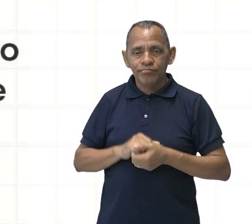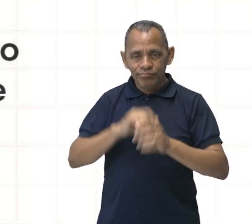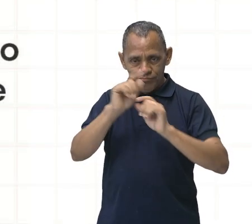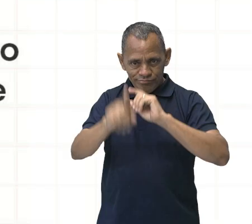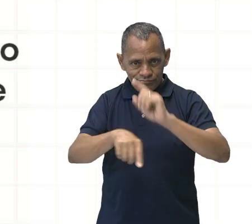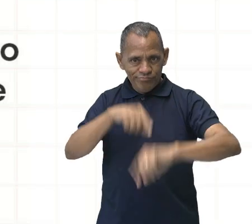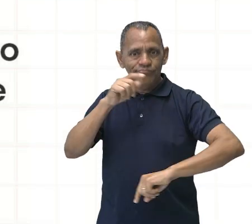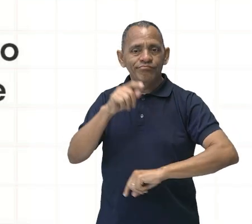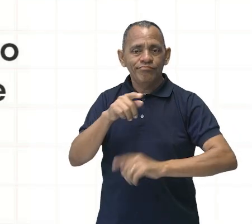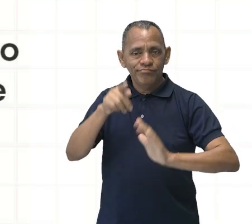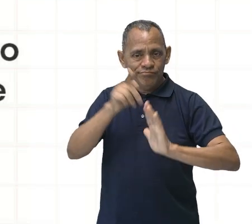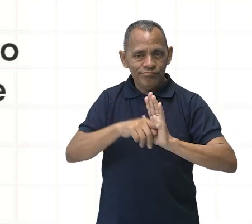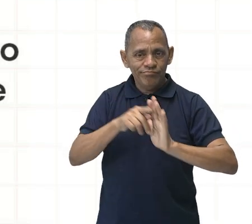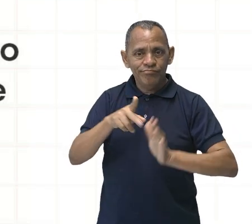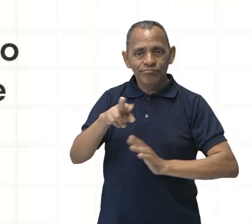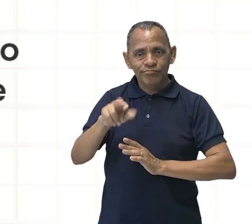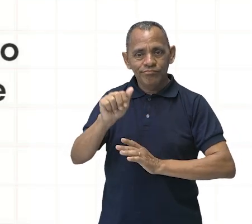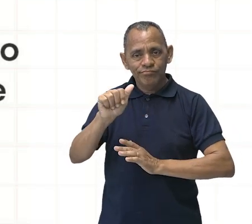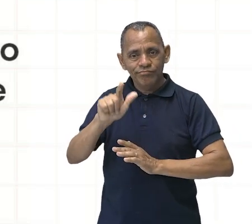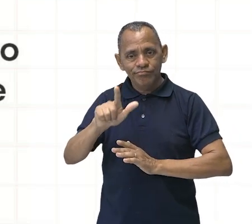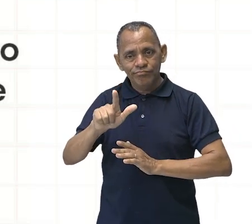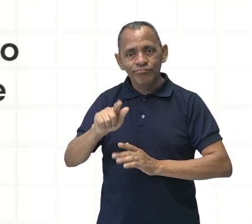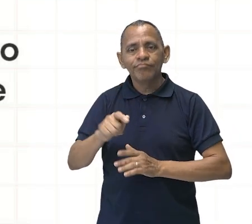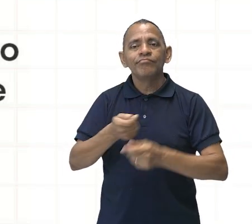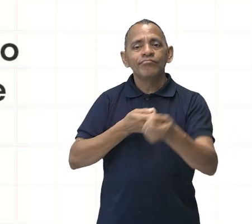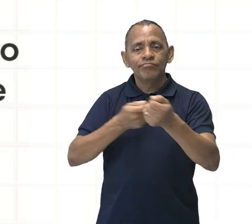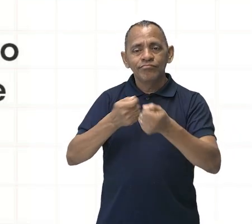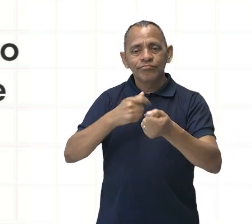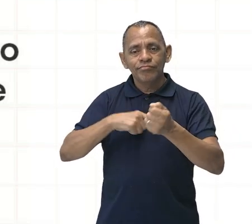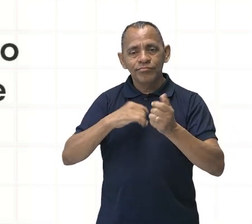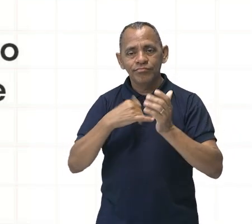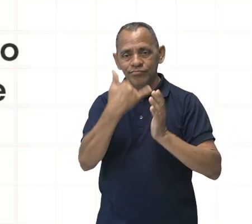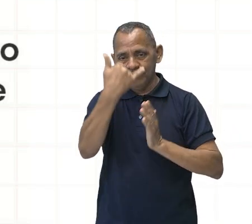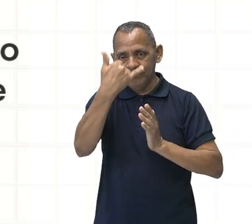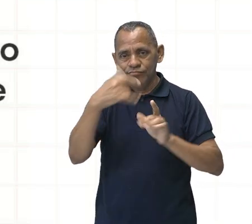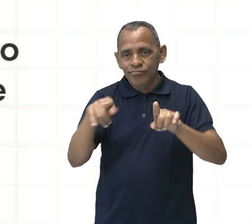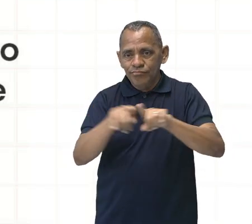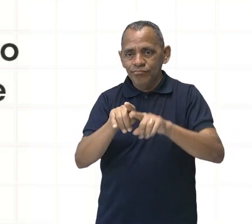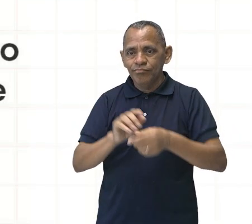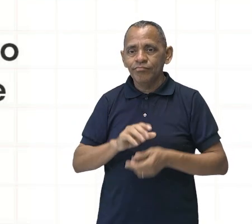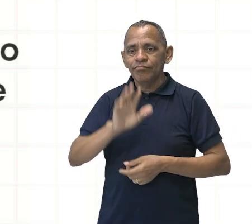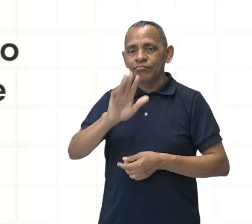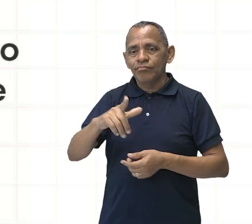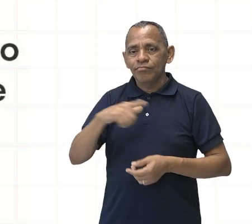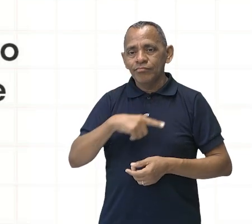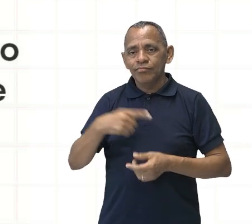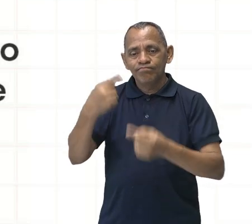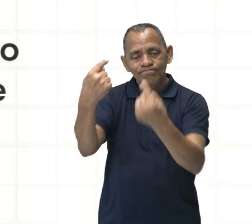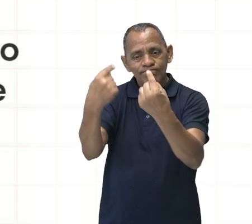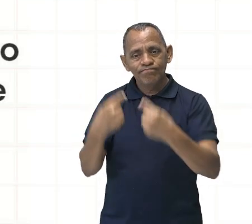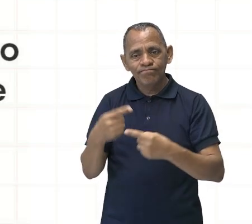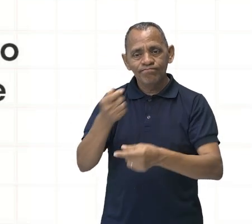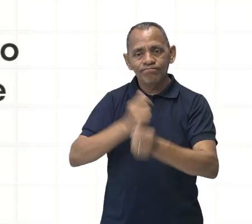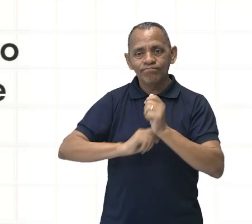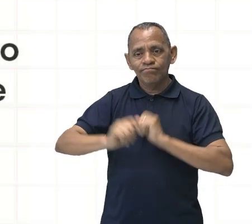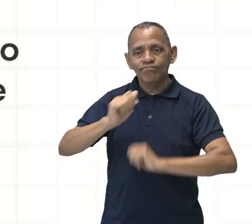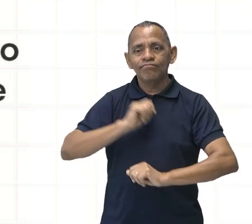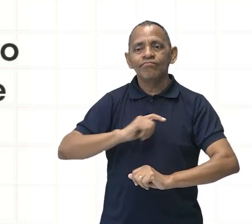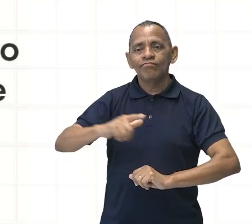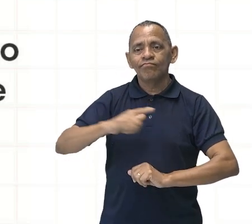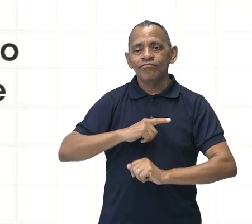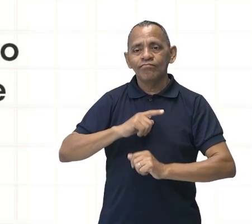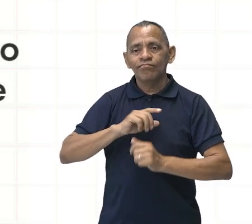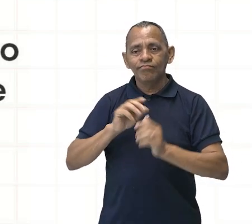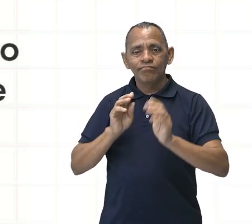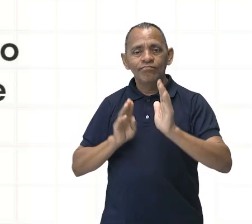Real, em que haverá o controle da inflação. Contudo, havia desafios econômicos a serem